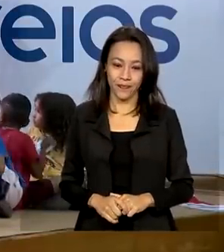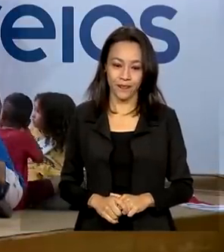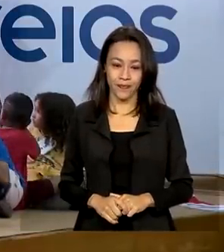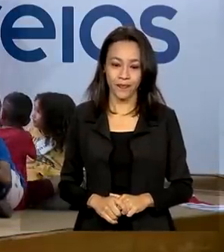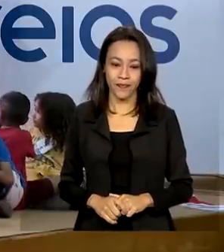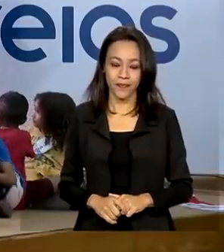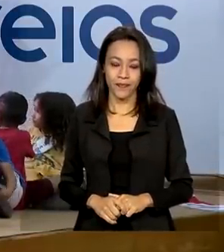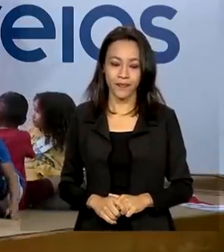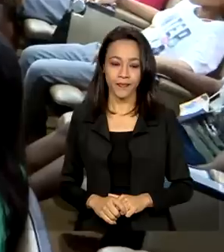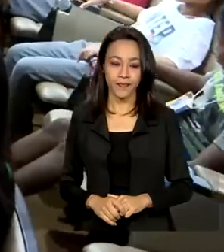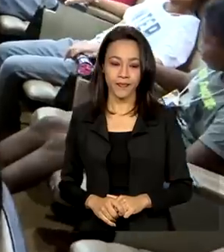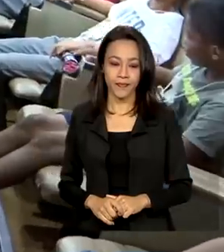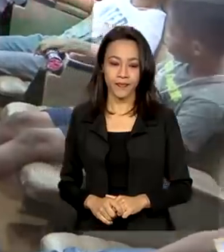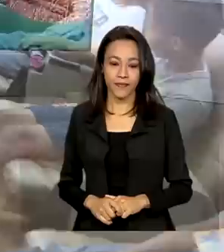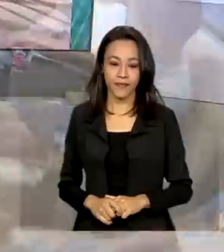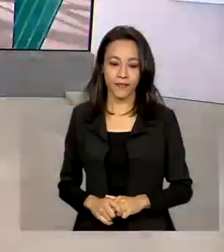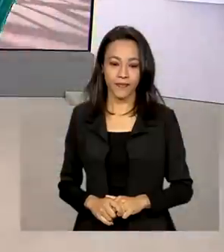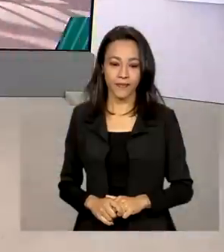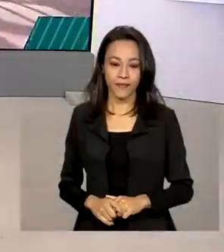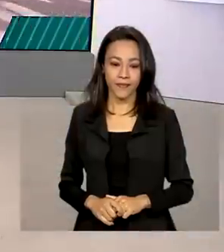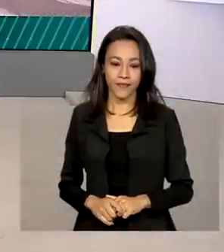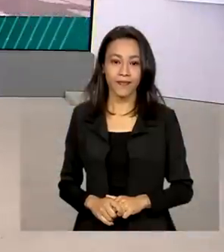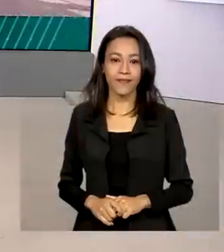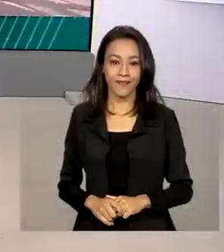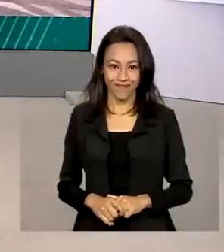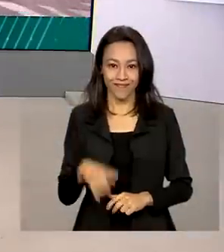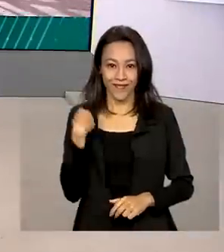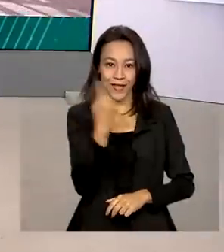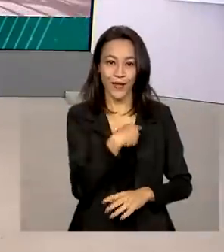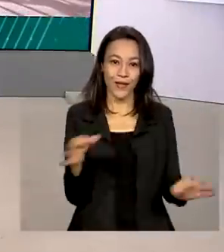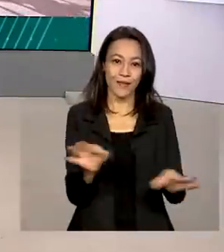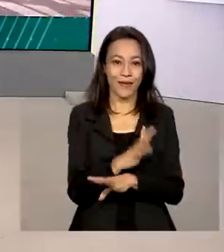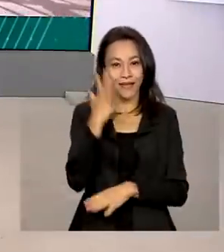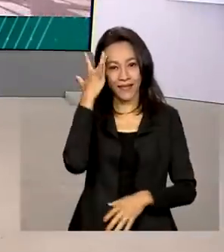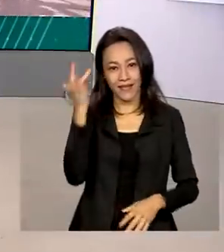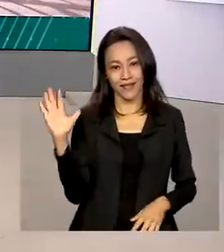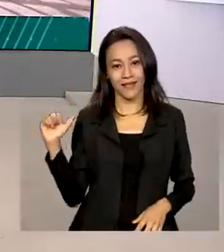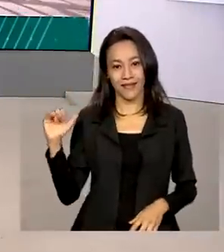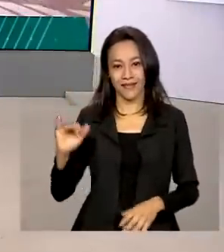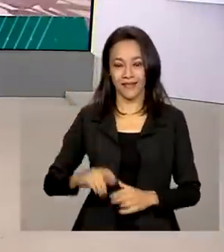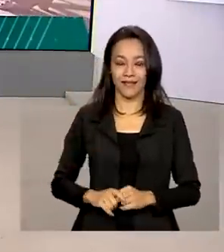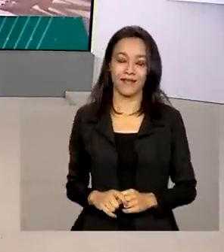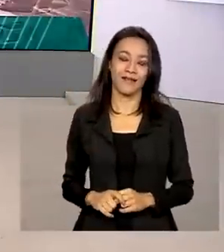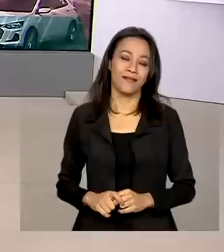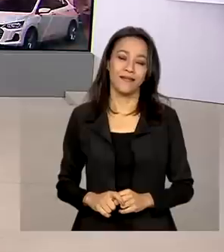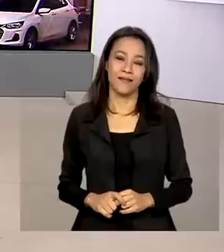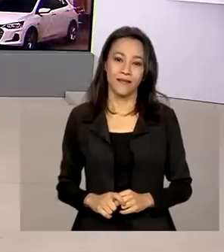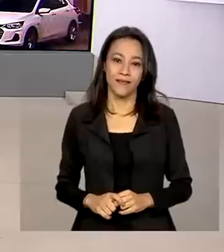você existe, eu acredito. A gente fica por aqui, até amanhã. Tchau.